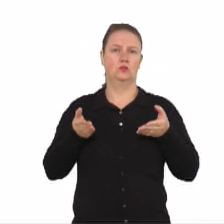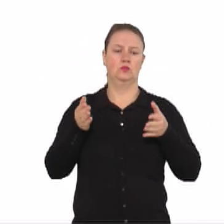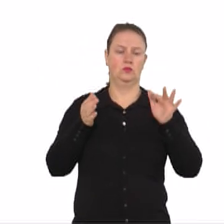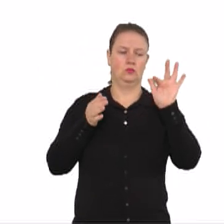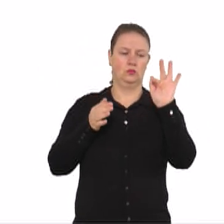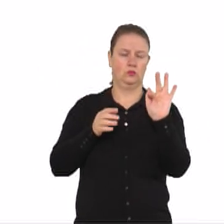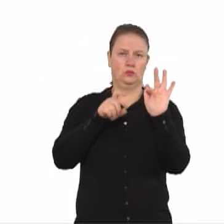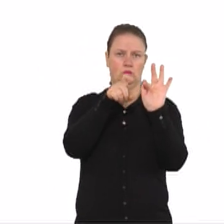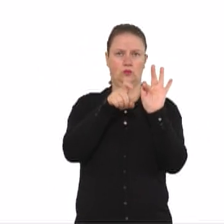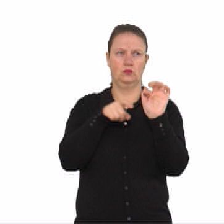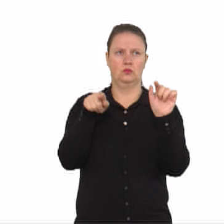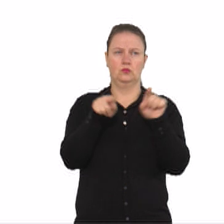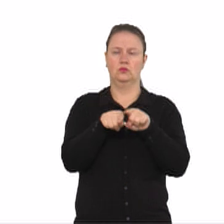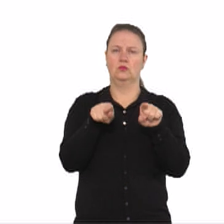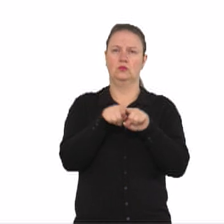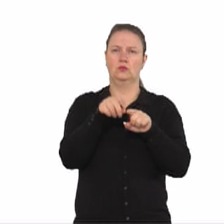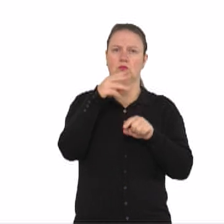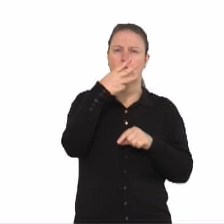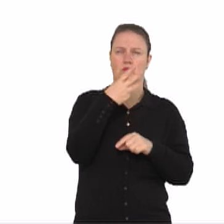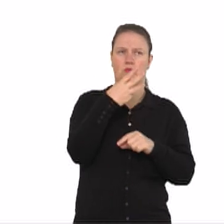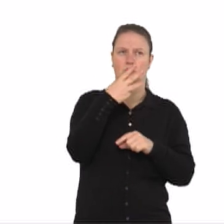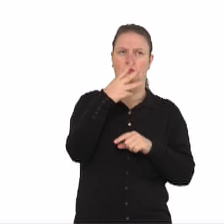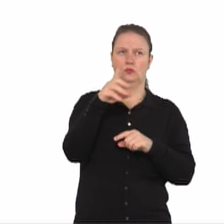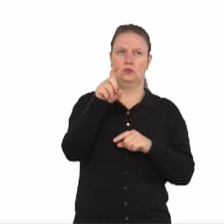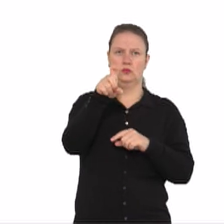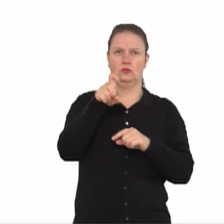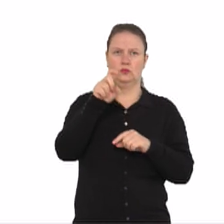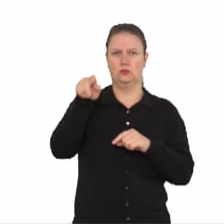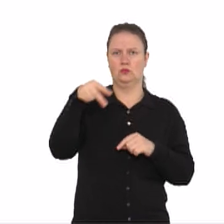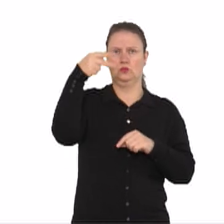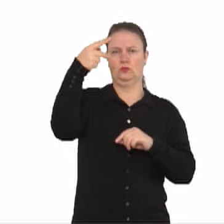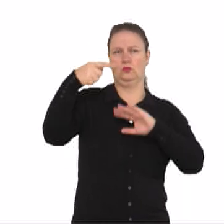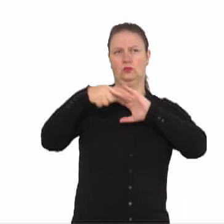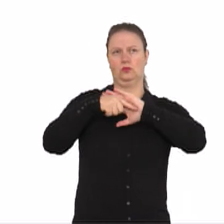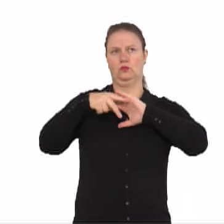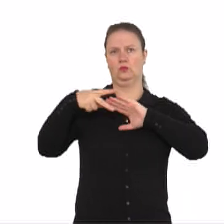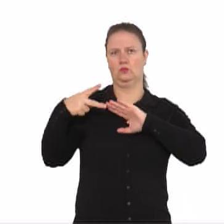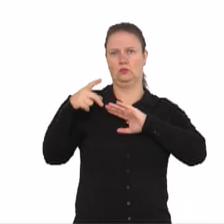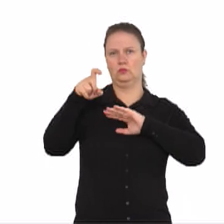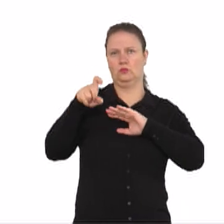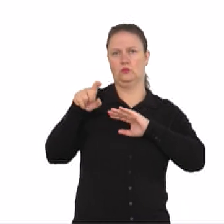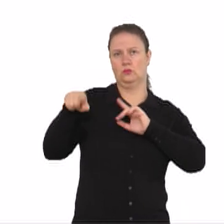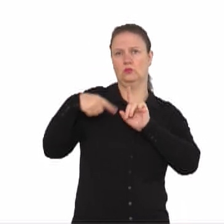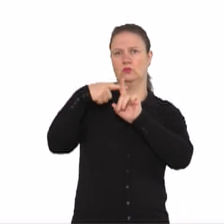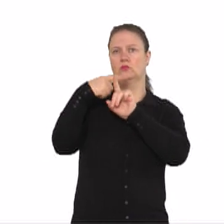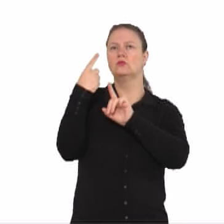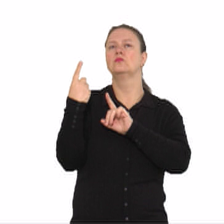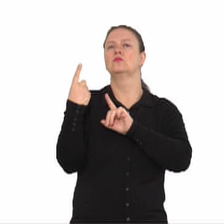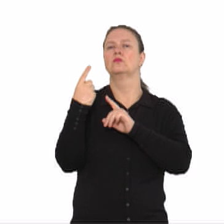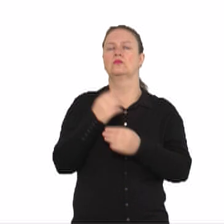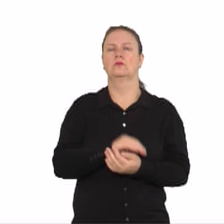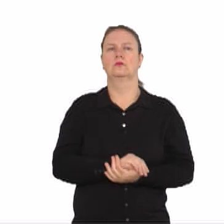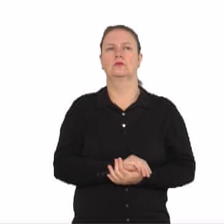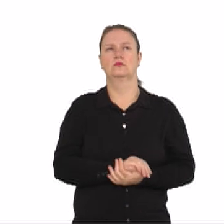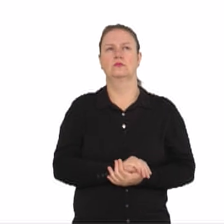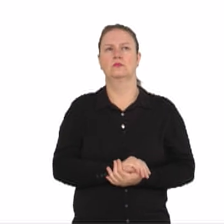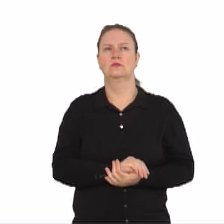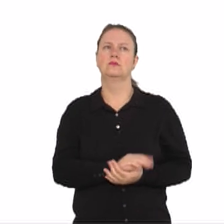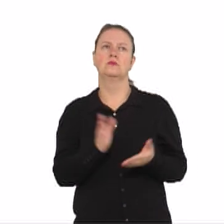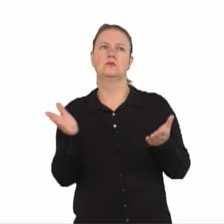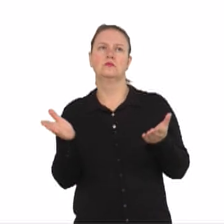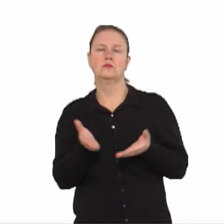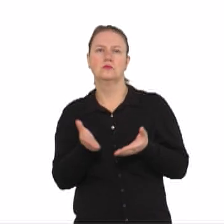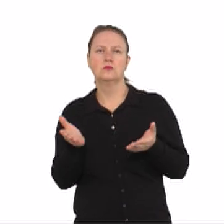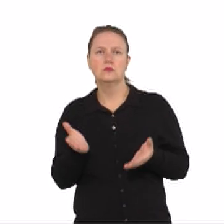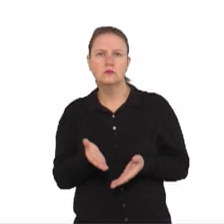de x igual 3x² menos 2x mais 1. Letra A, calcule f de